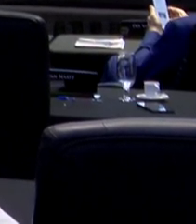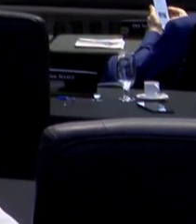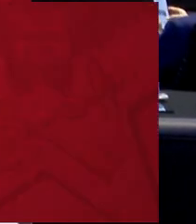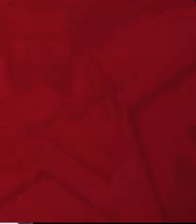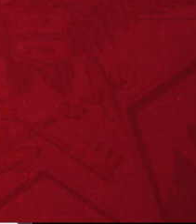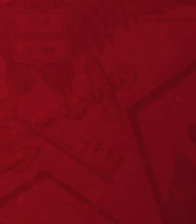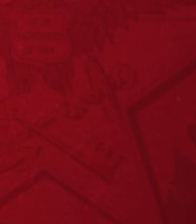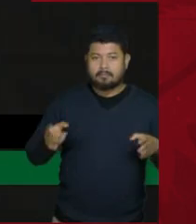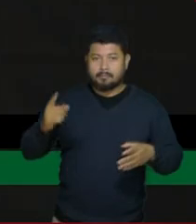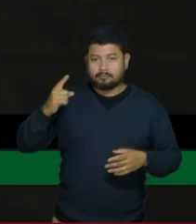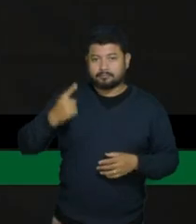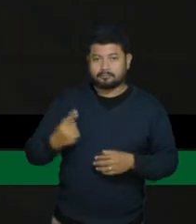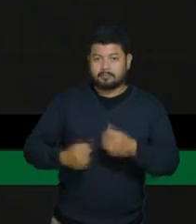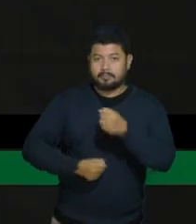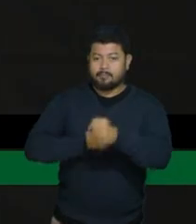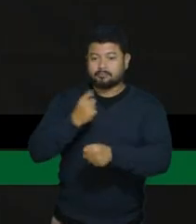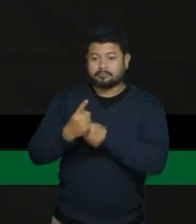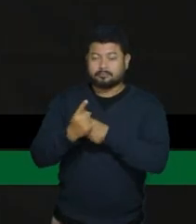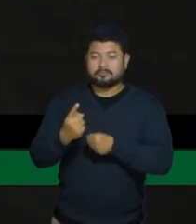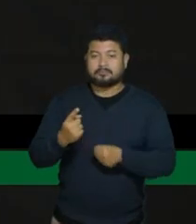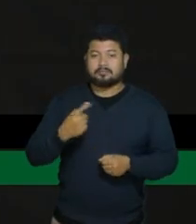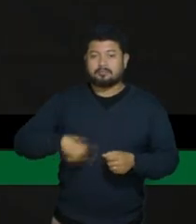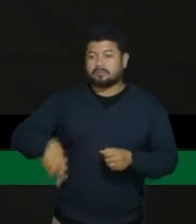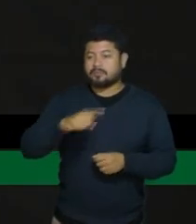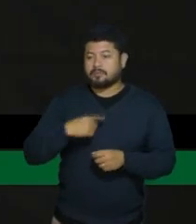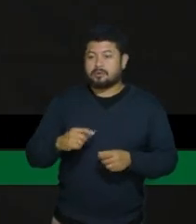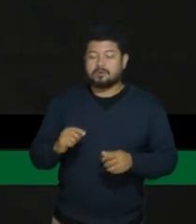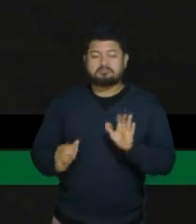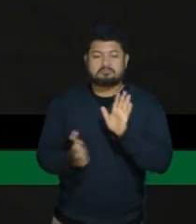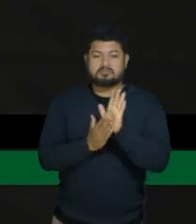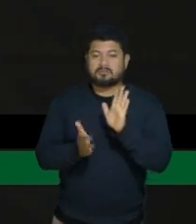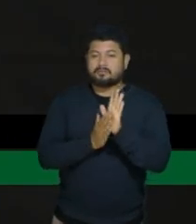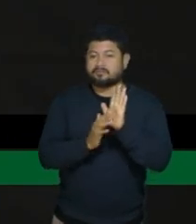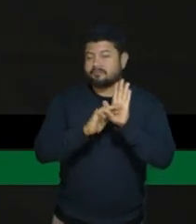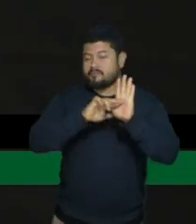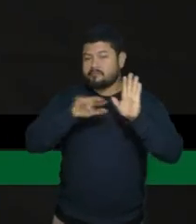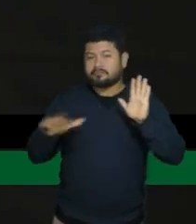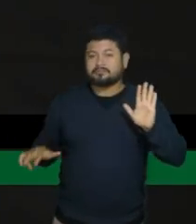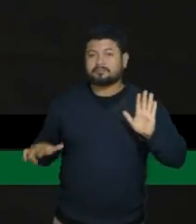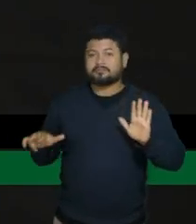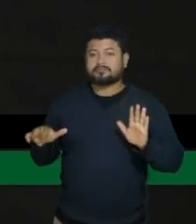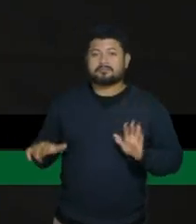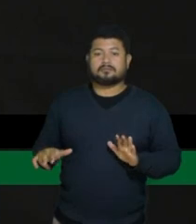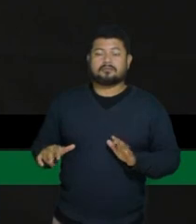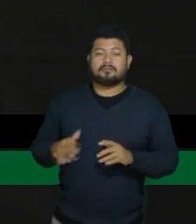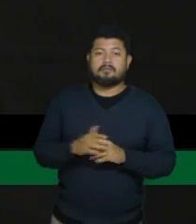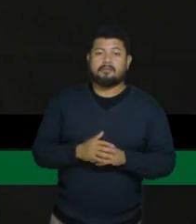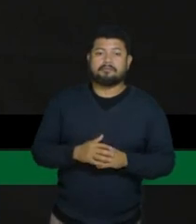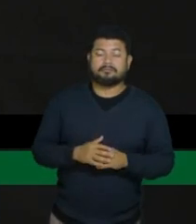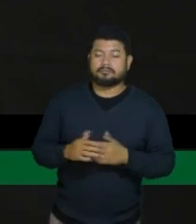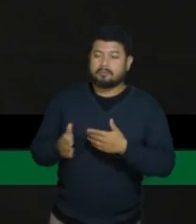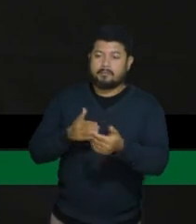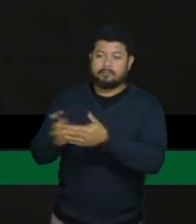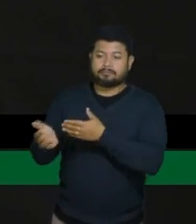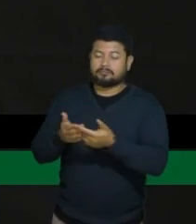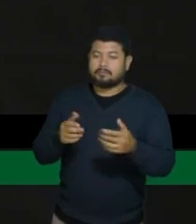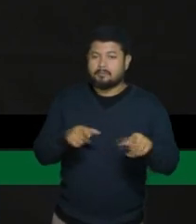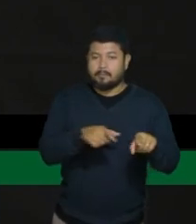do parlamentar. Trouxemos muitas propostas, sempre dentro da coerência política partidária do Partido